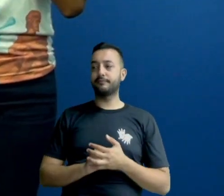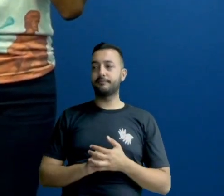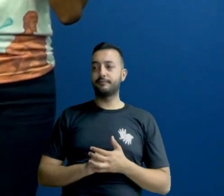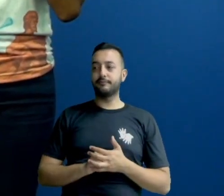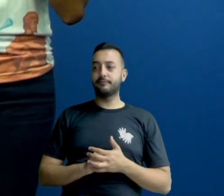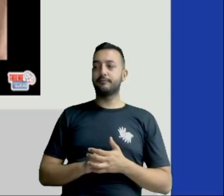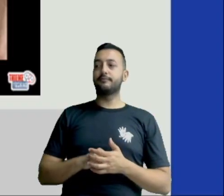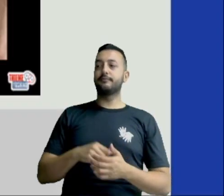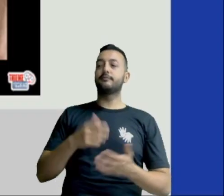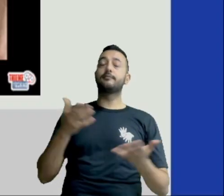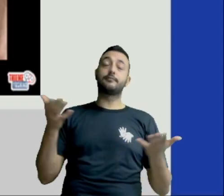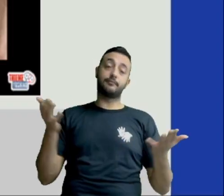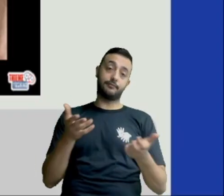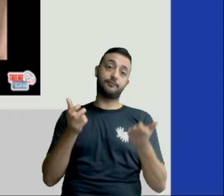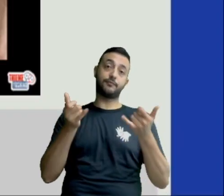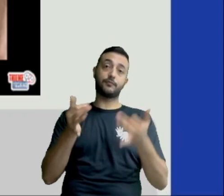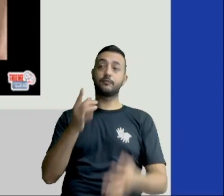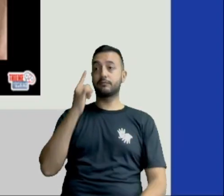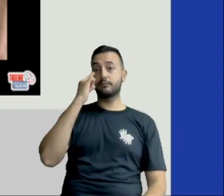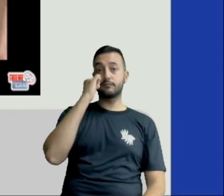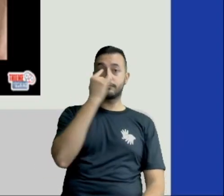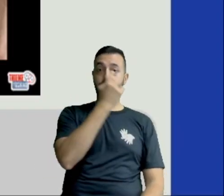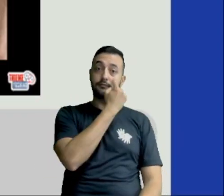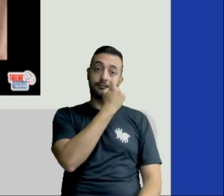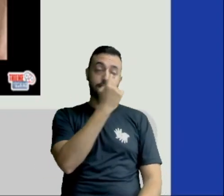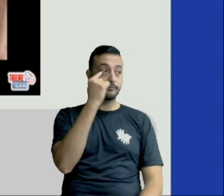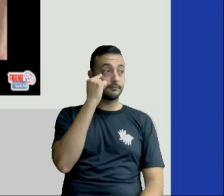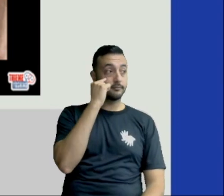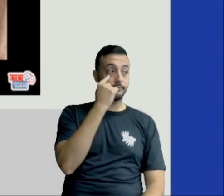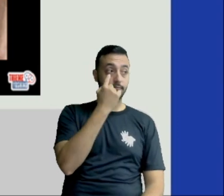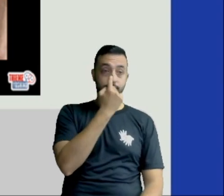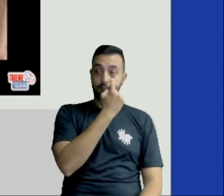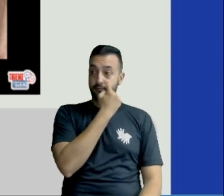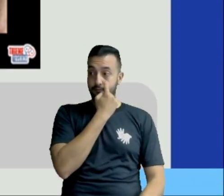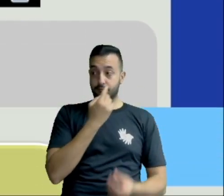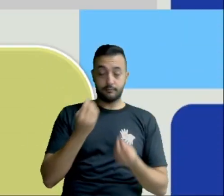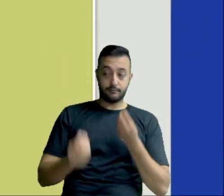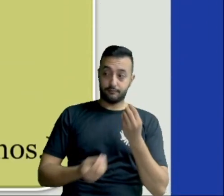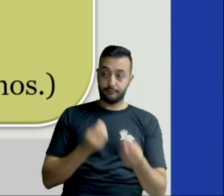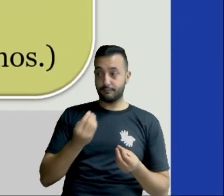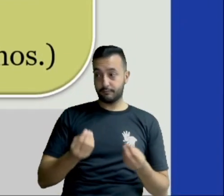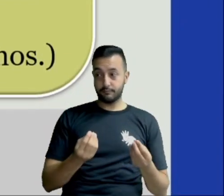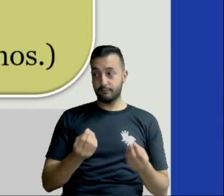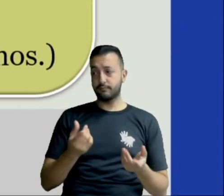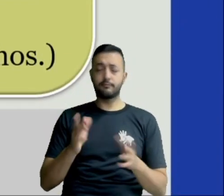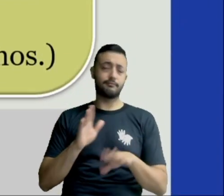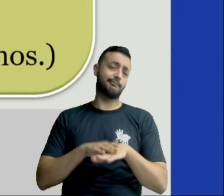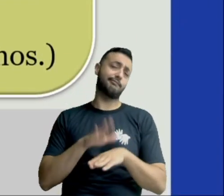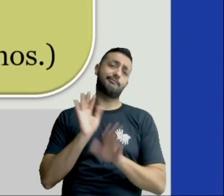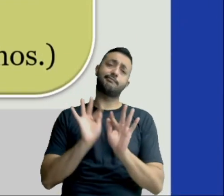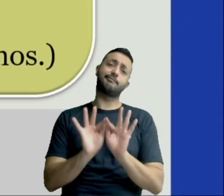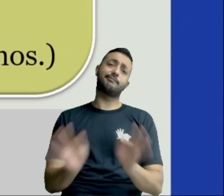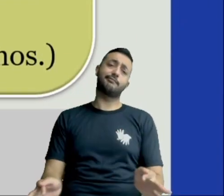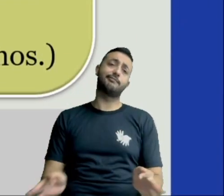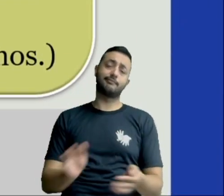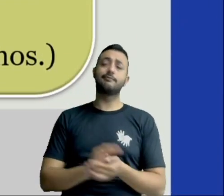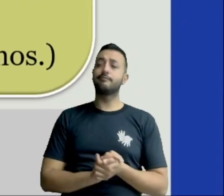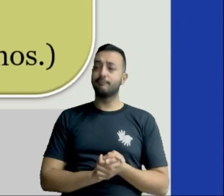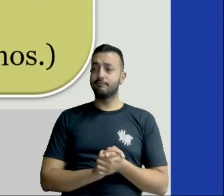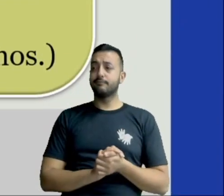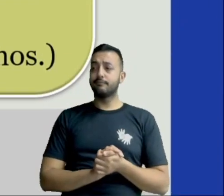aos eyes, aos olhos, como é que fica? Esse aí é o mais simples que nós